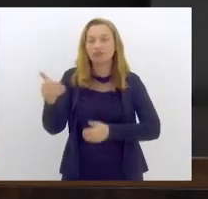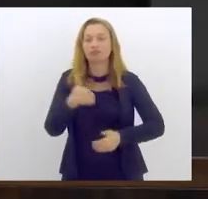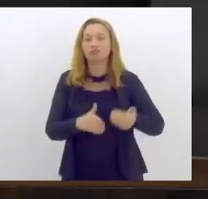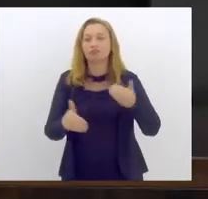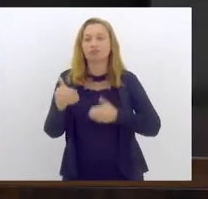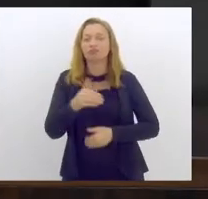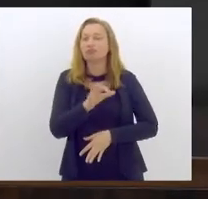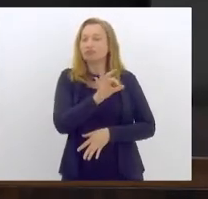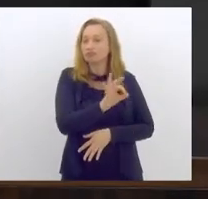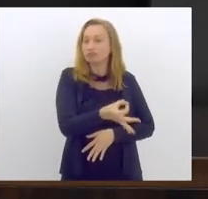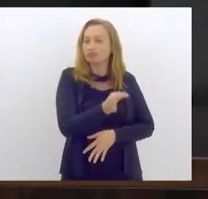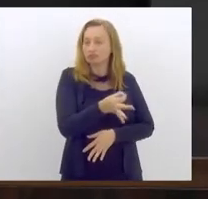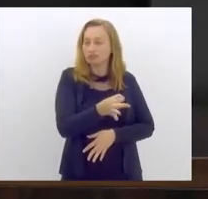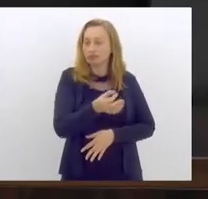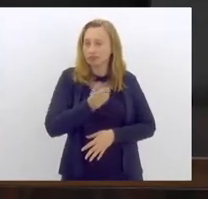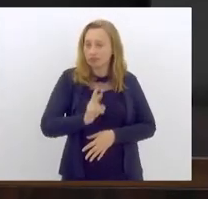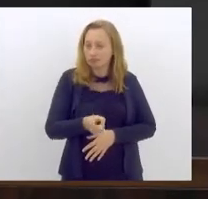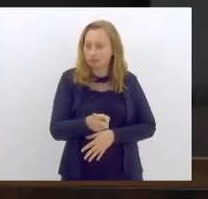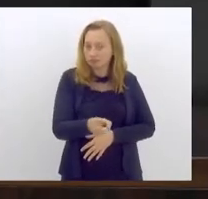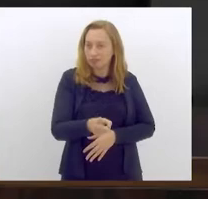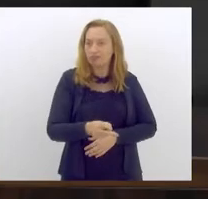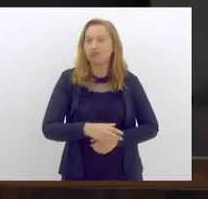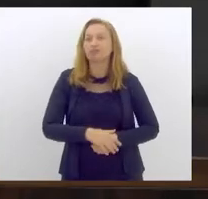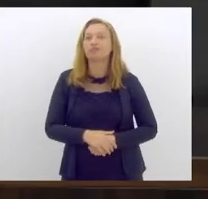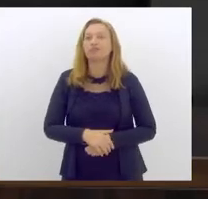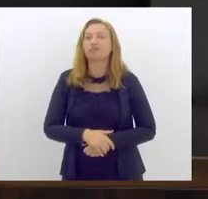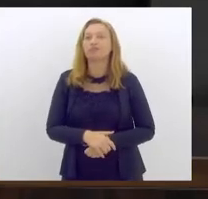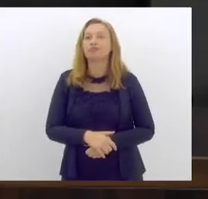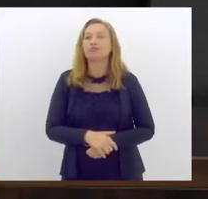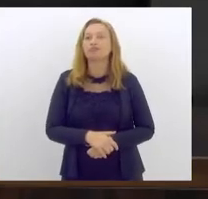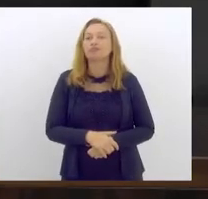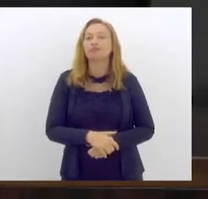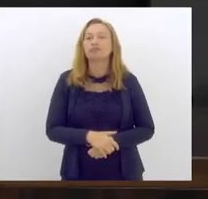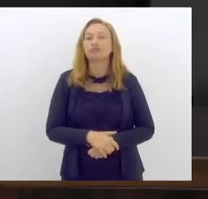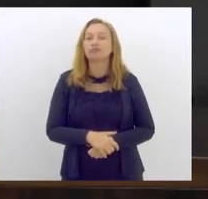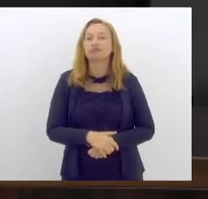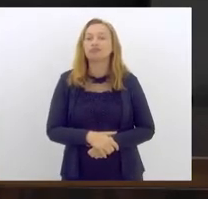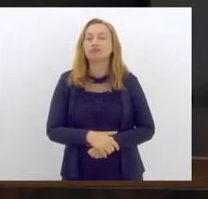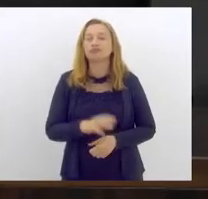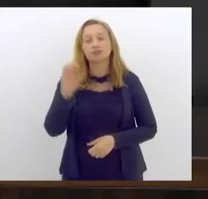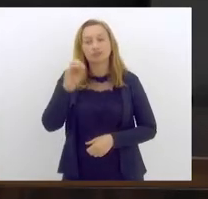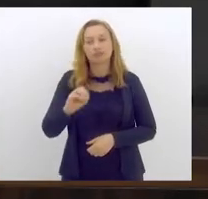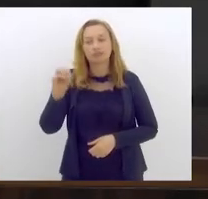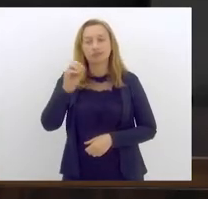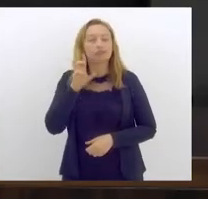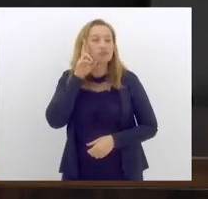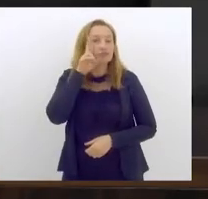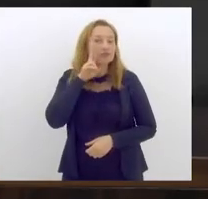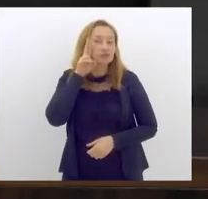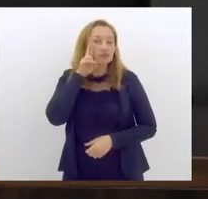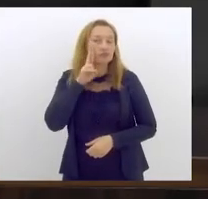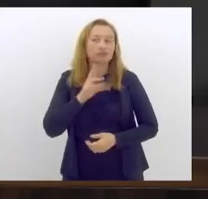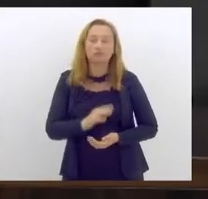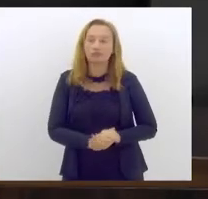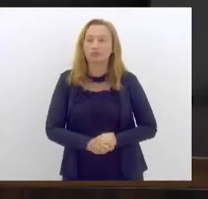com certeza darão continuidade a Outubro Rosa